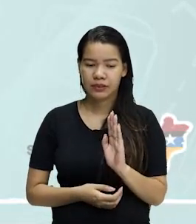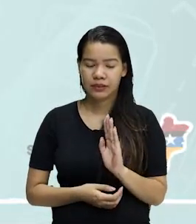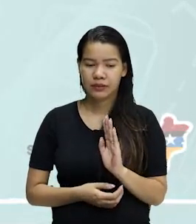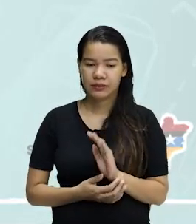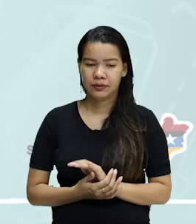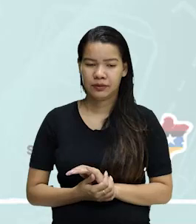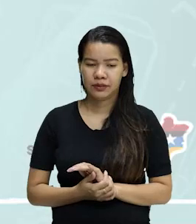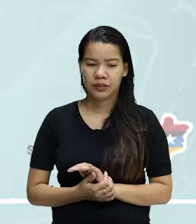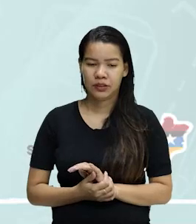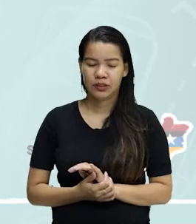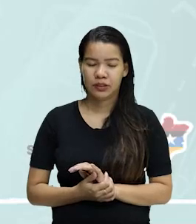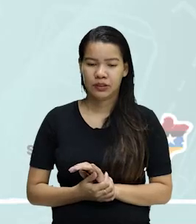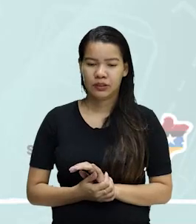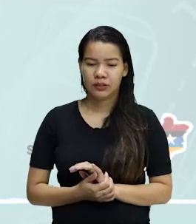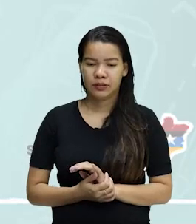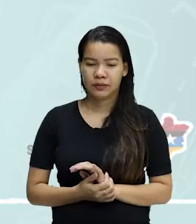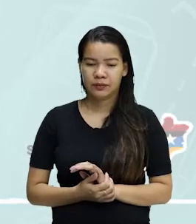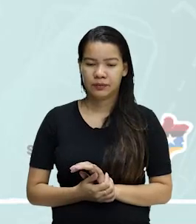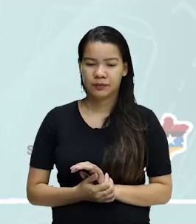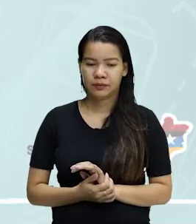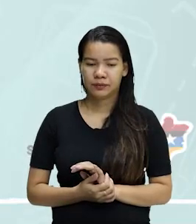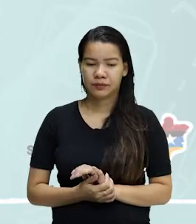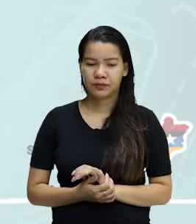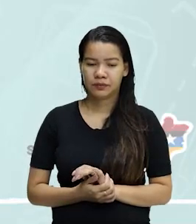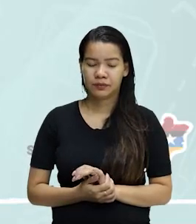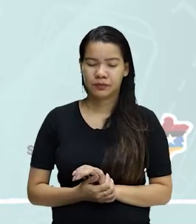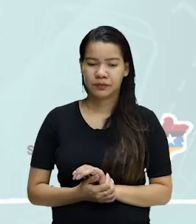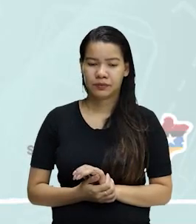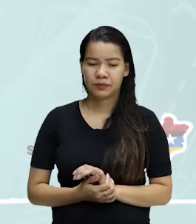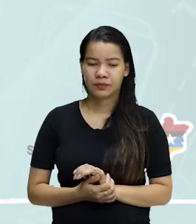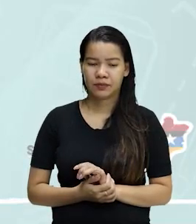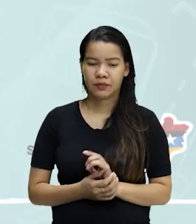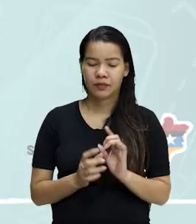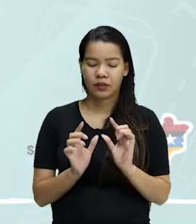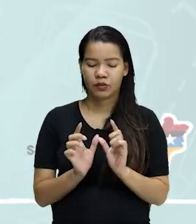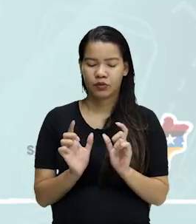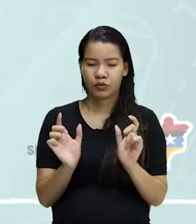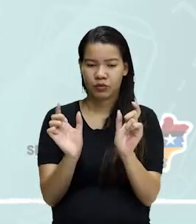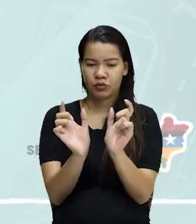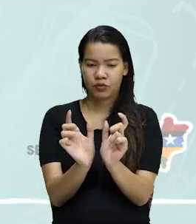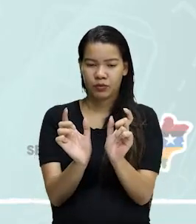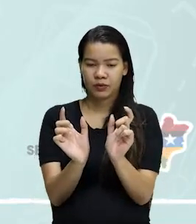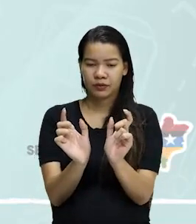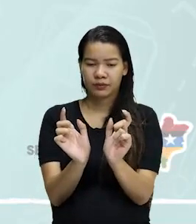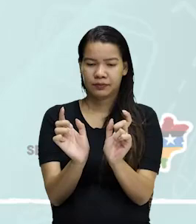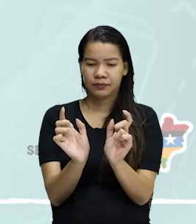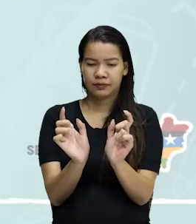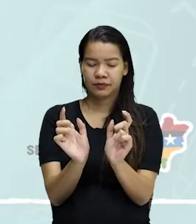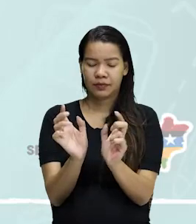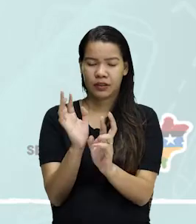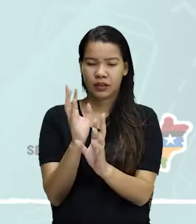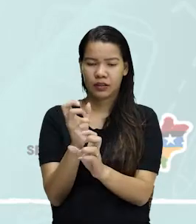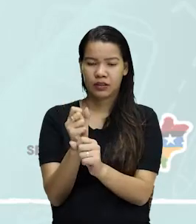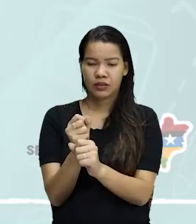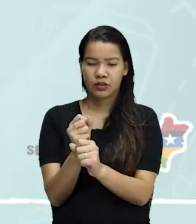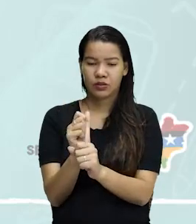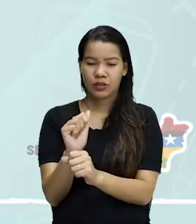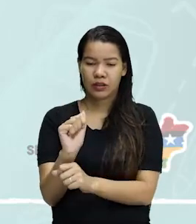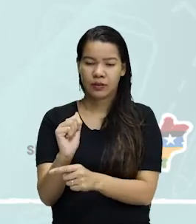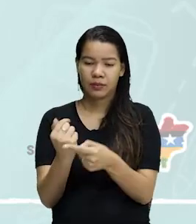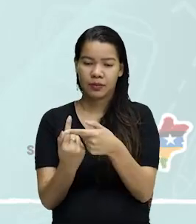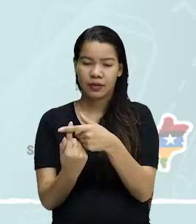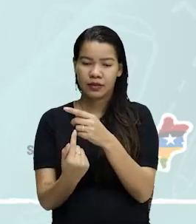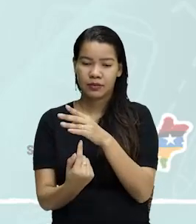BaCl2, ou seja, cloreto de bário reagindo com o cromato de sódio, ok? Nós